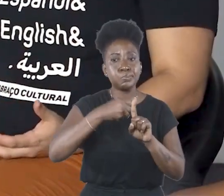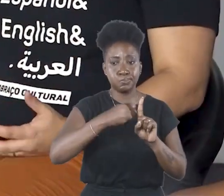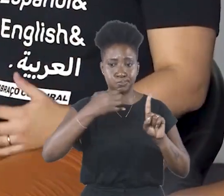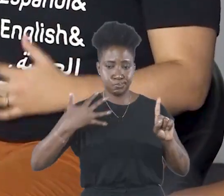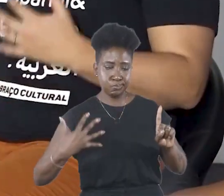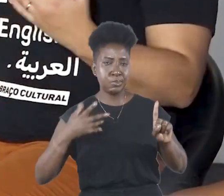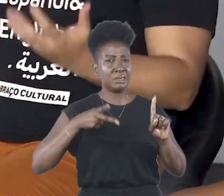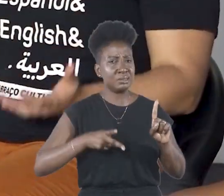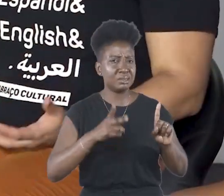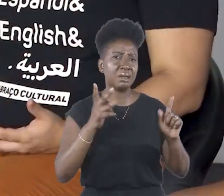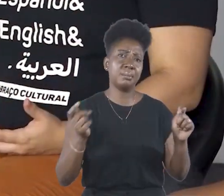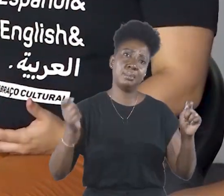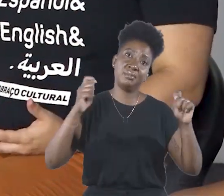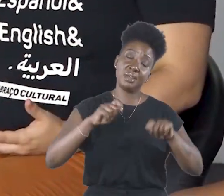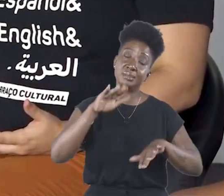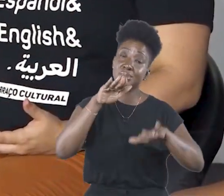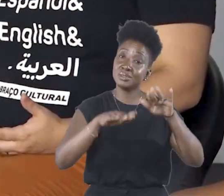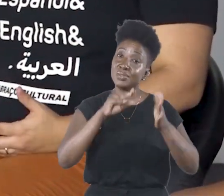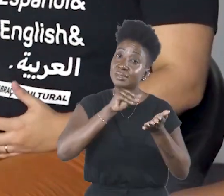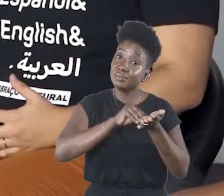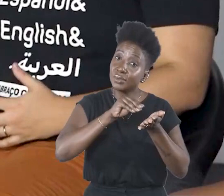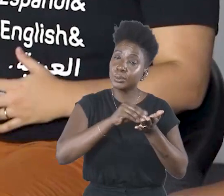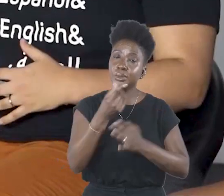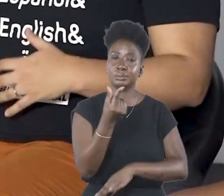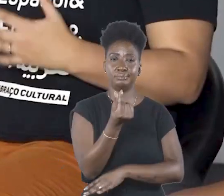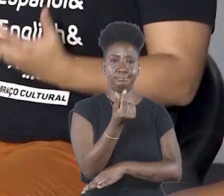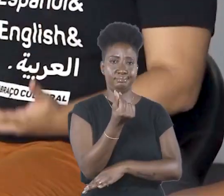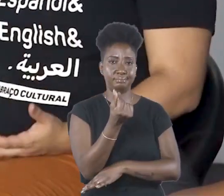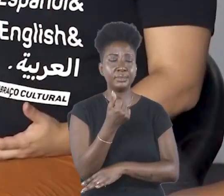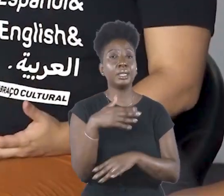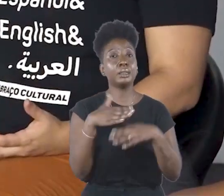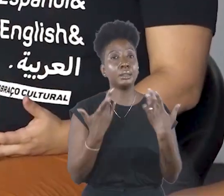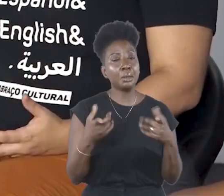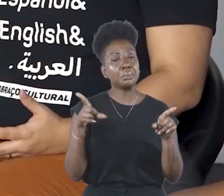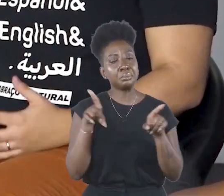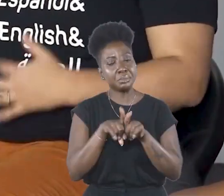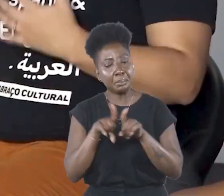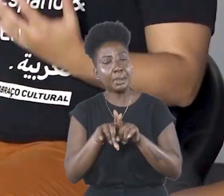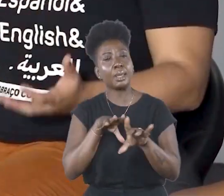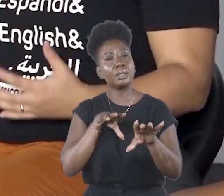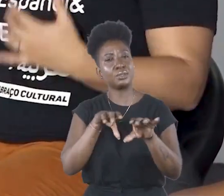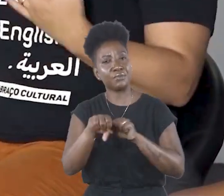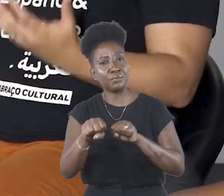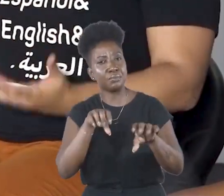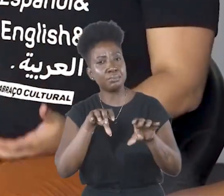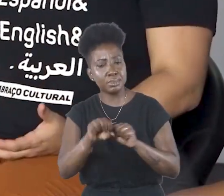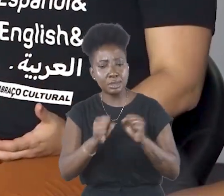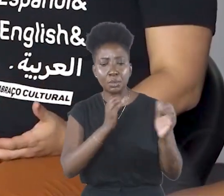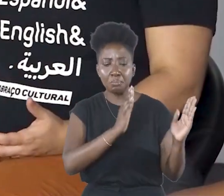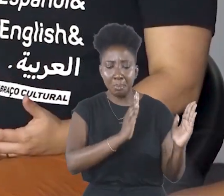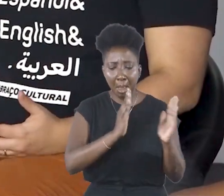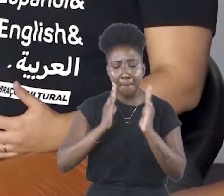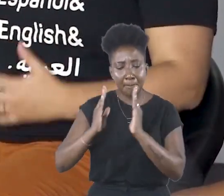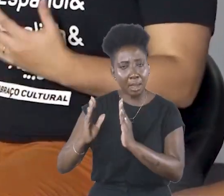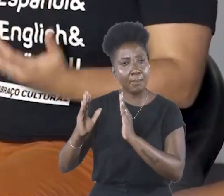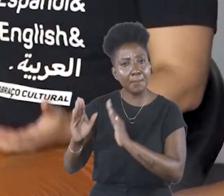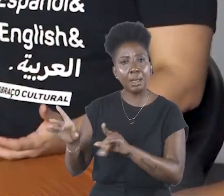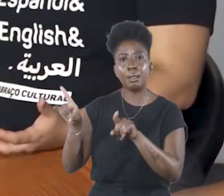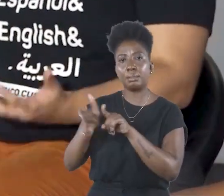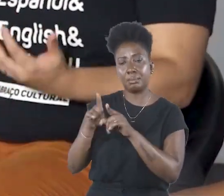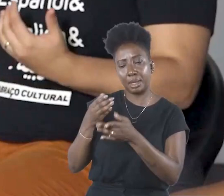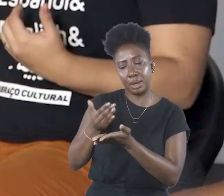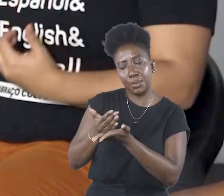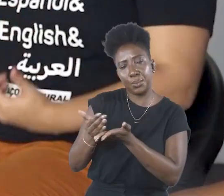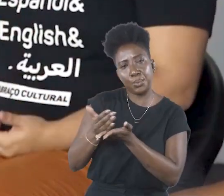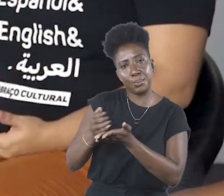sensibilização ao refúgio nas escolas, nas empresas. Então, contratando o Abraço Cultural para facilitar, para levar essas oficinas, é uma maneira